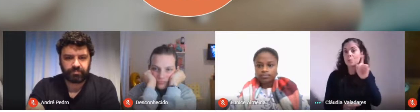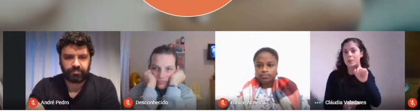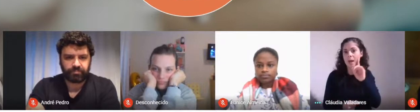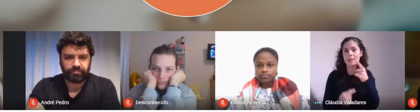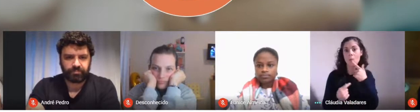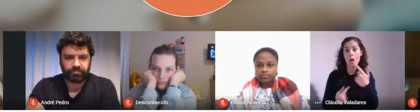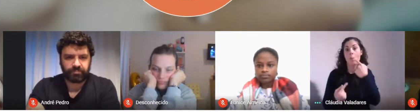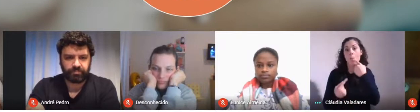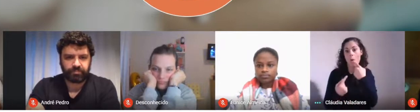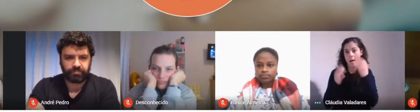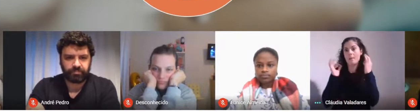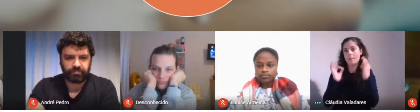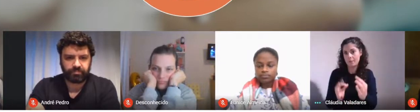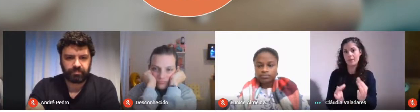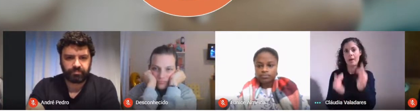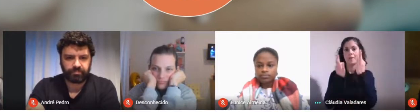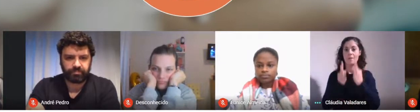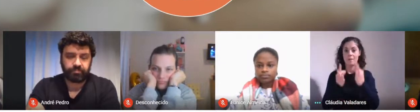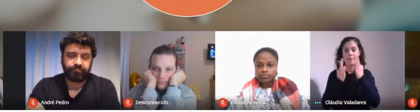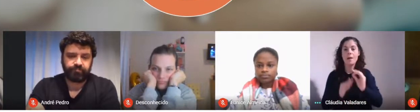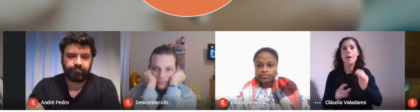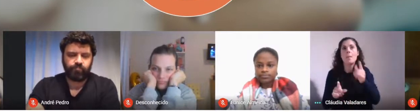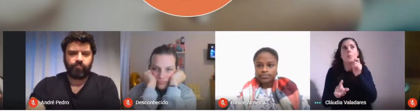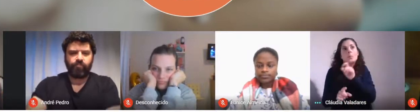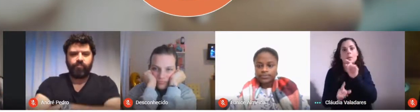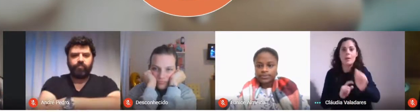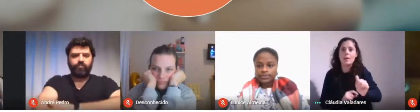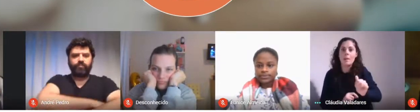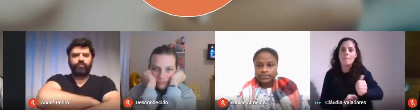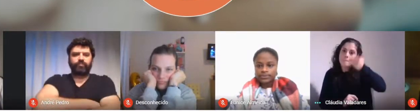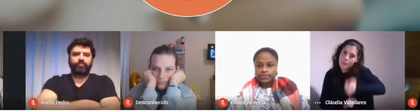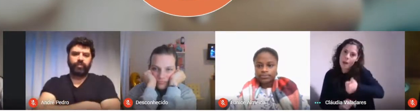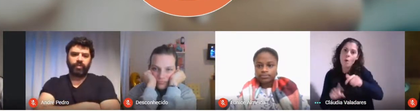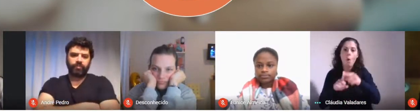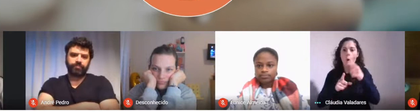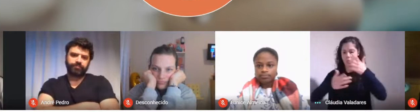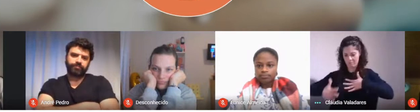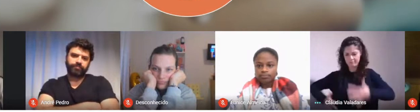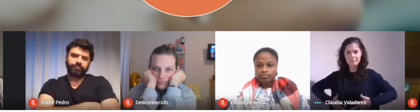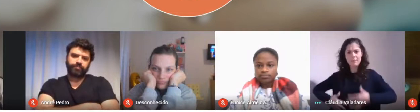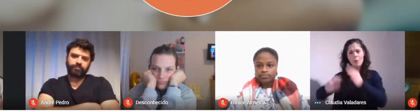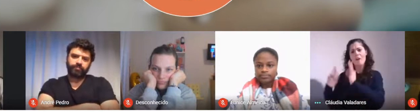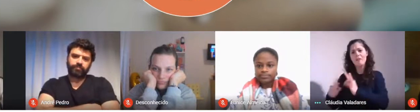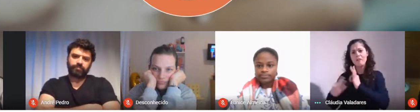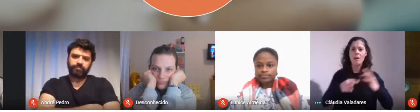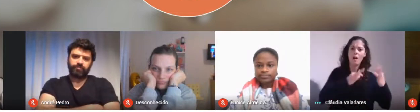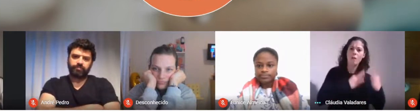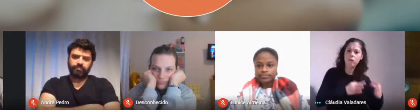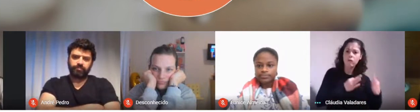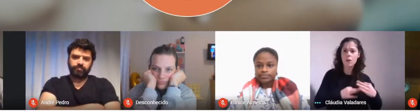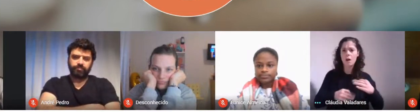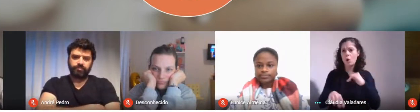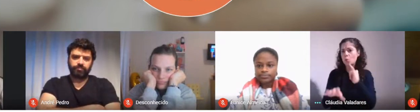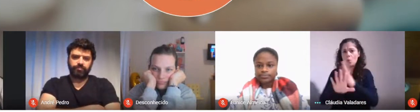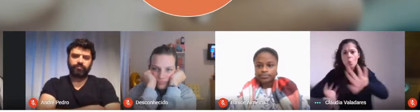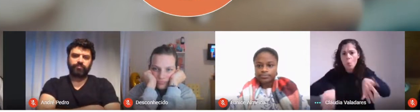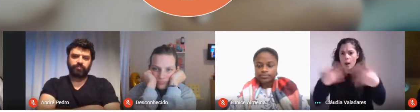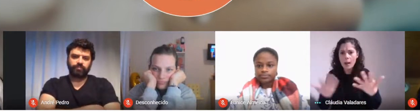oral, tão bem ou até melhor como cuidamos de qualquer outra parte do nosso corpo ou qualquer outro problema que